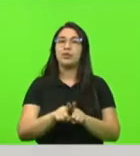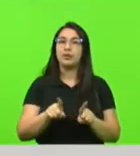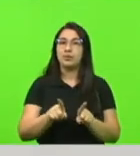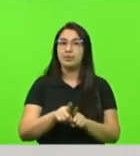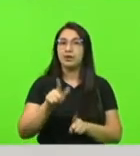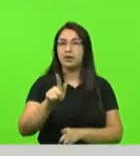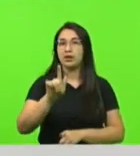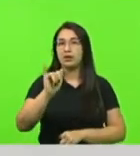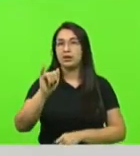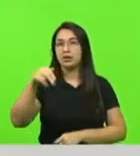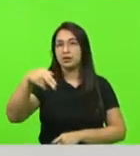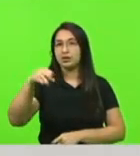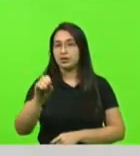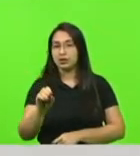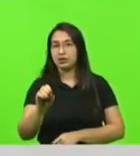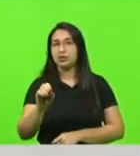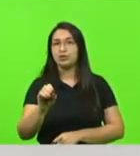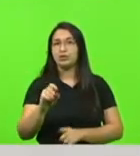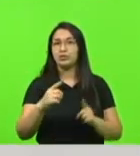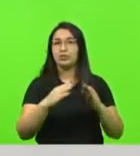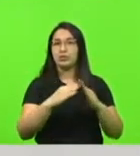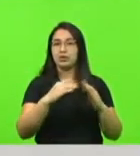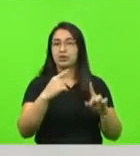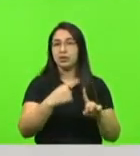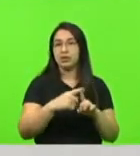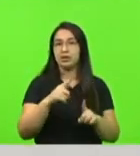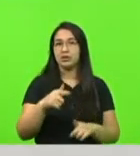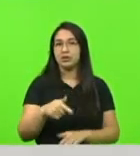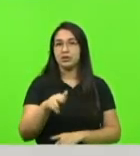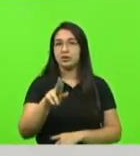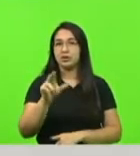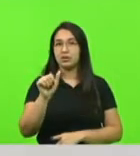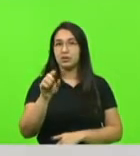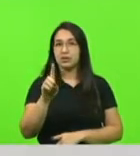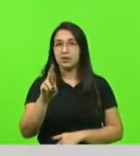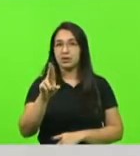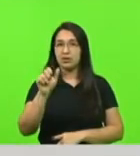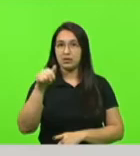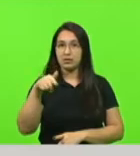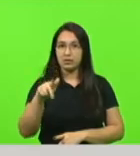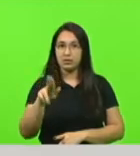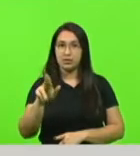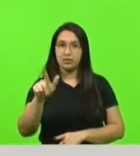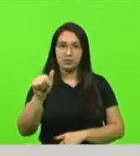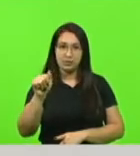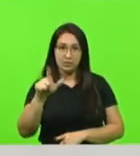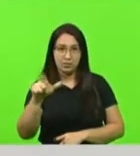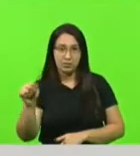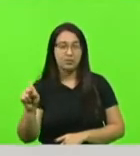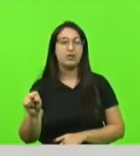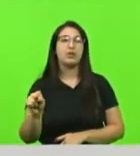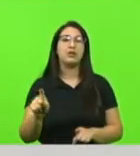Bento, da Igreja Quadrangular, pastor Jazi Casas, da Igreja Sena,